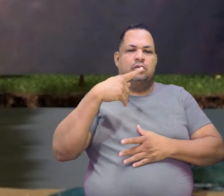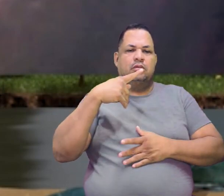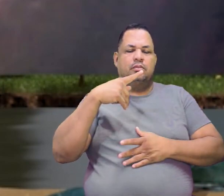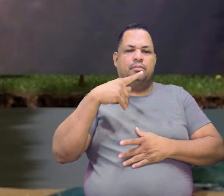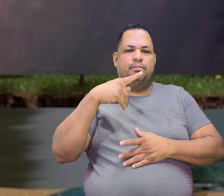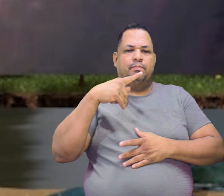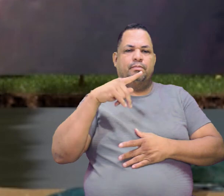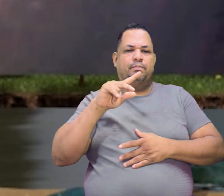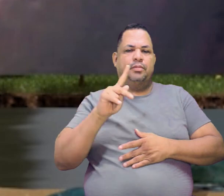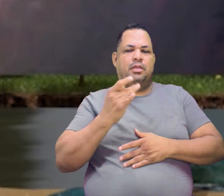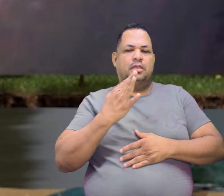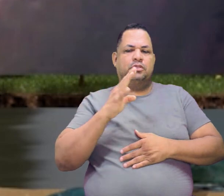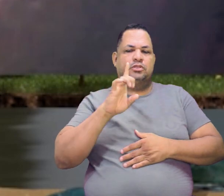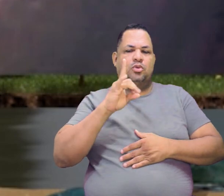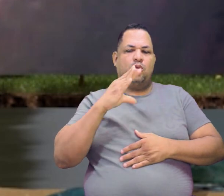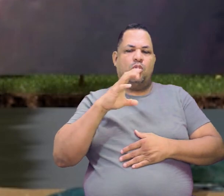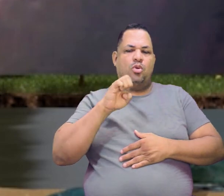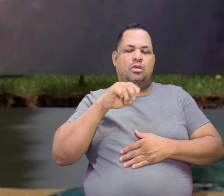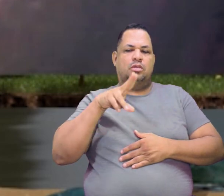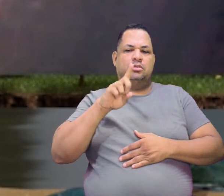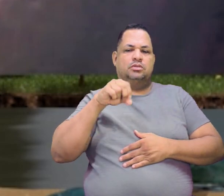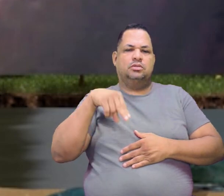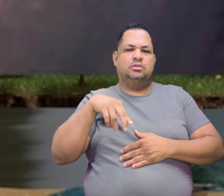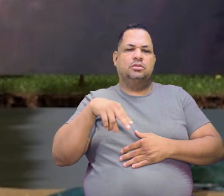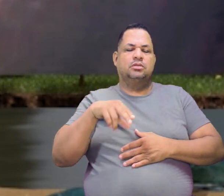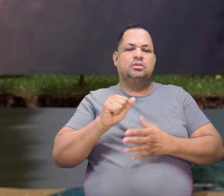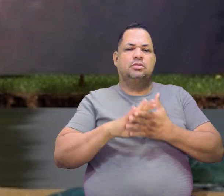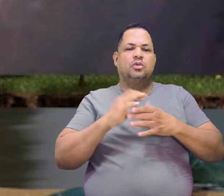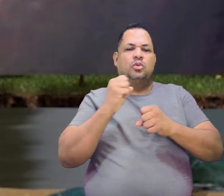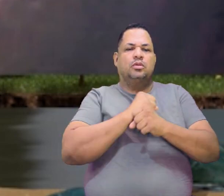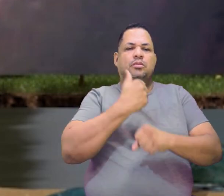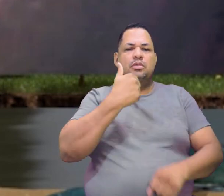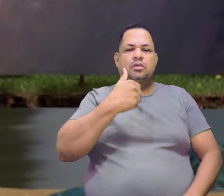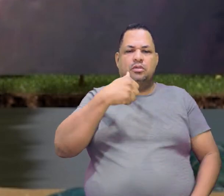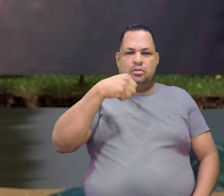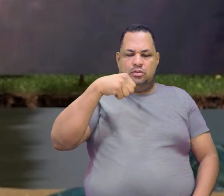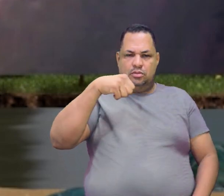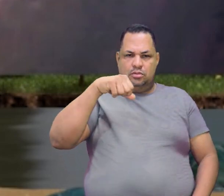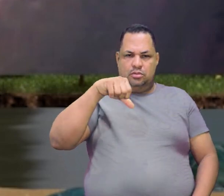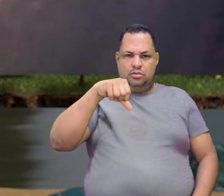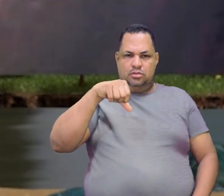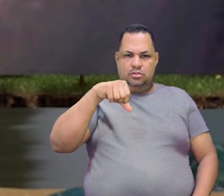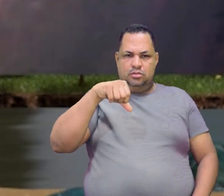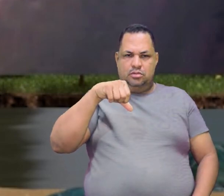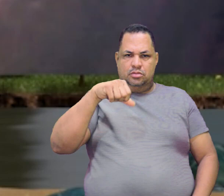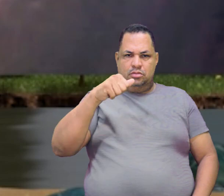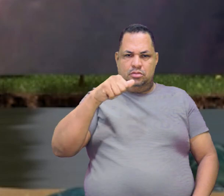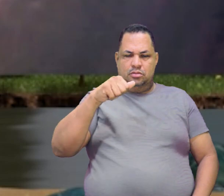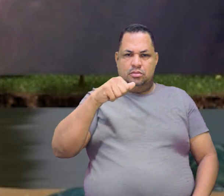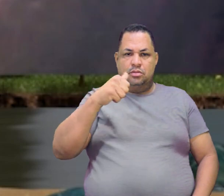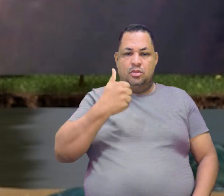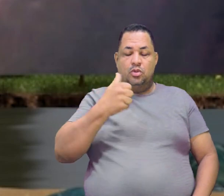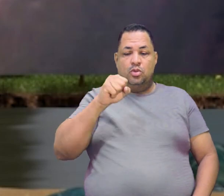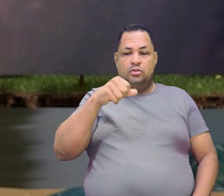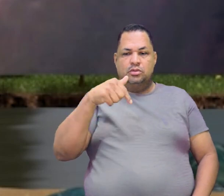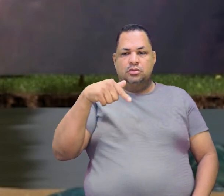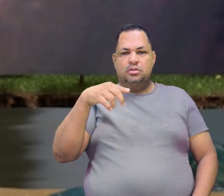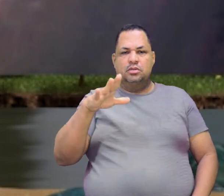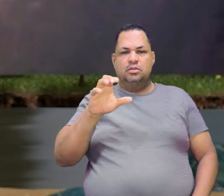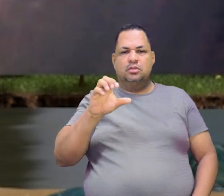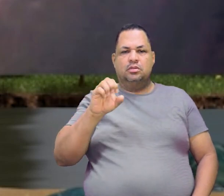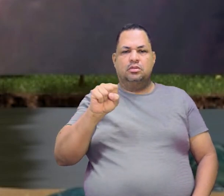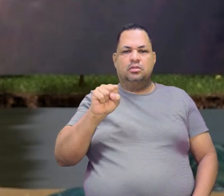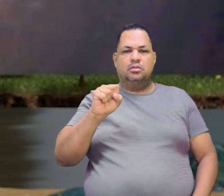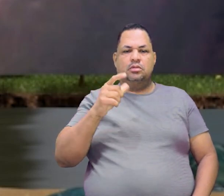em 1878. Aí vem para cá e vai conseguir assentar